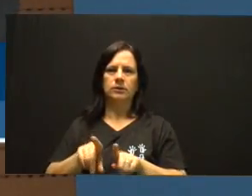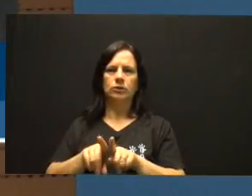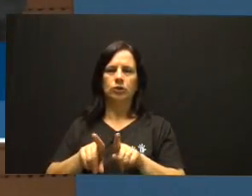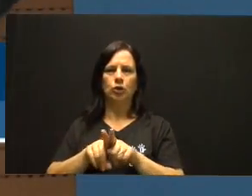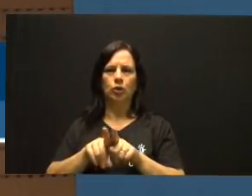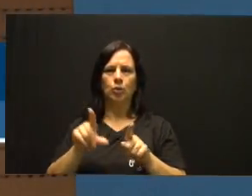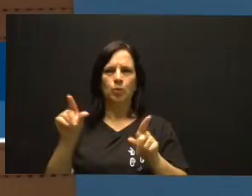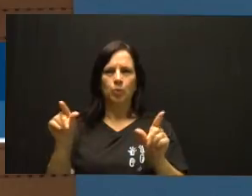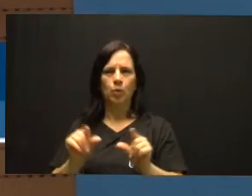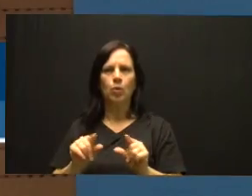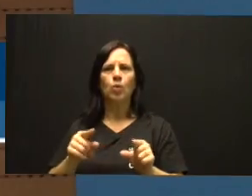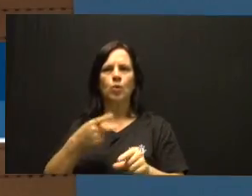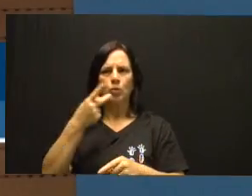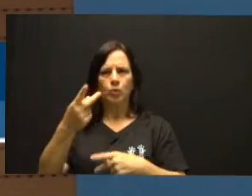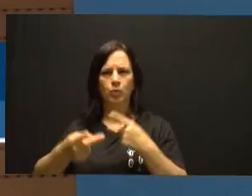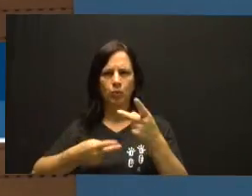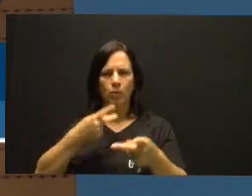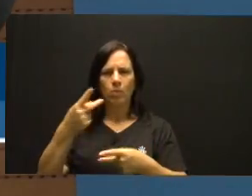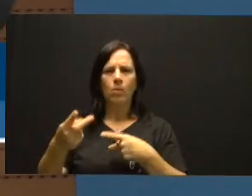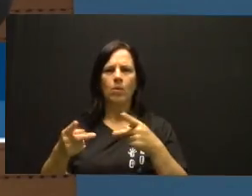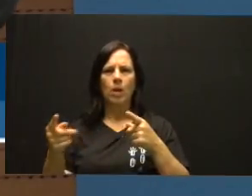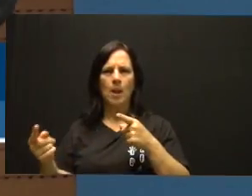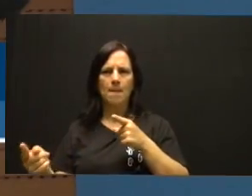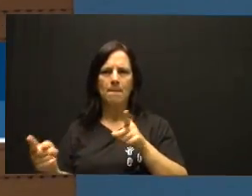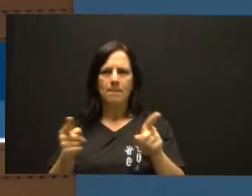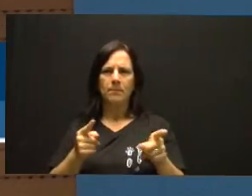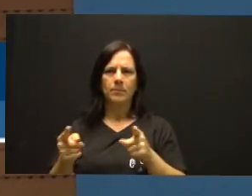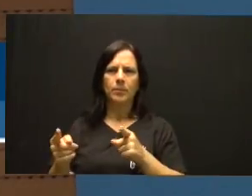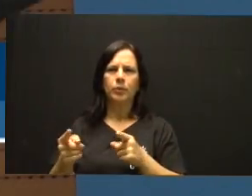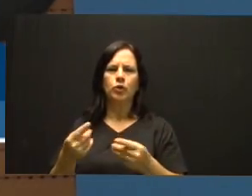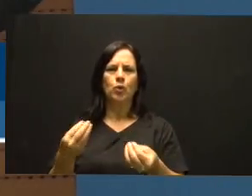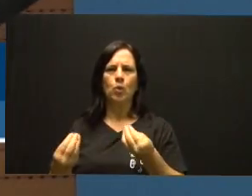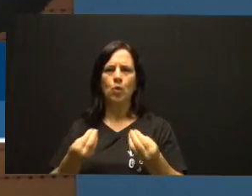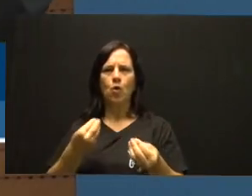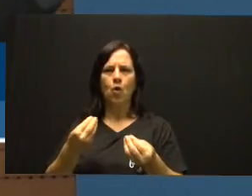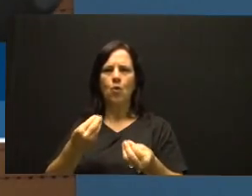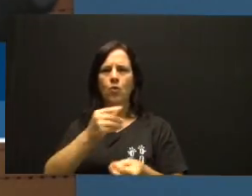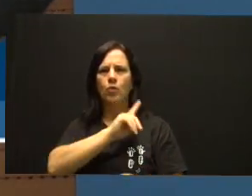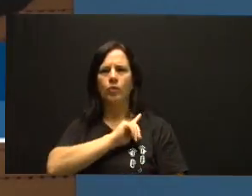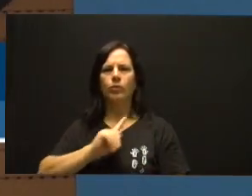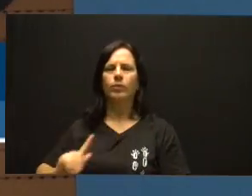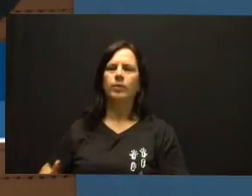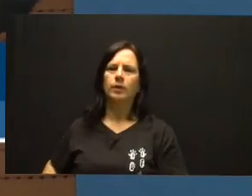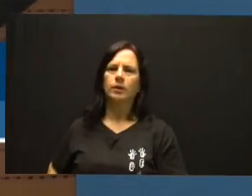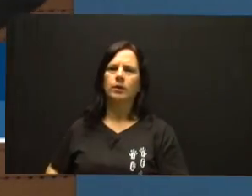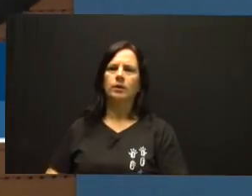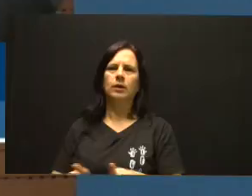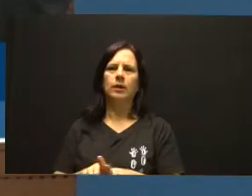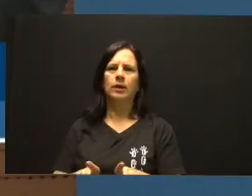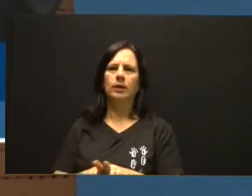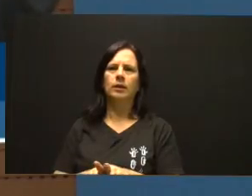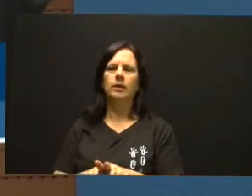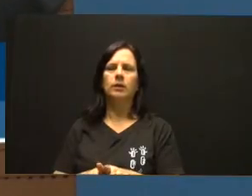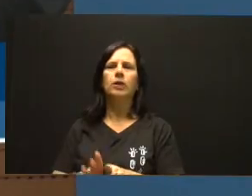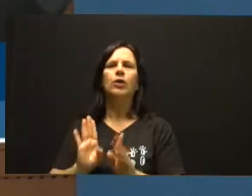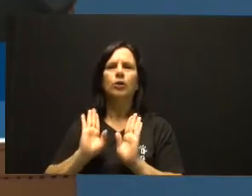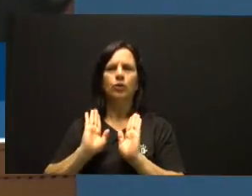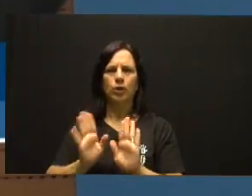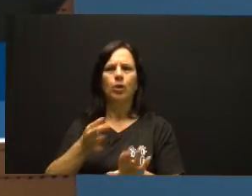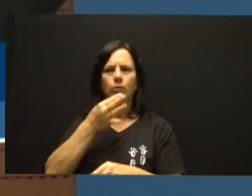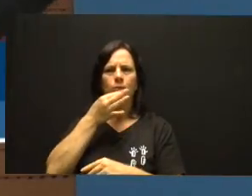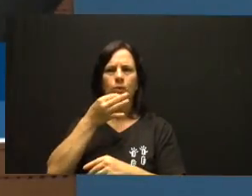ser pouco para a gente fazer, para medir parâmetros, né, de como vai ser a governabilidade, mas Vossa Excelência já tem se